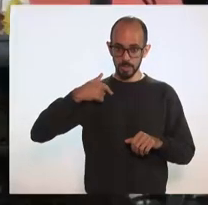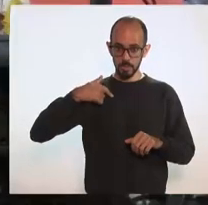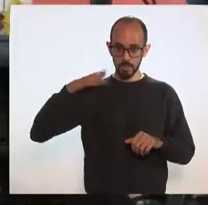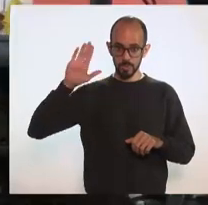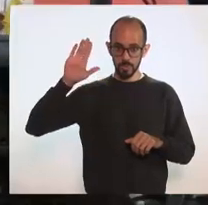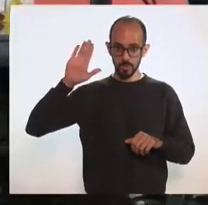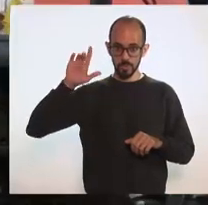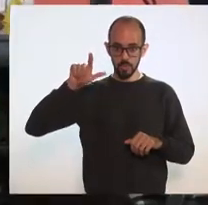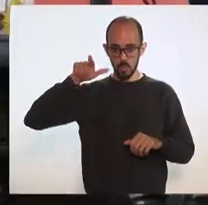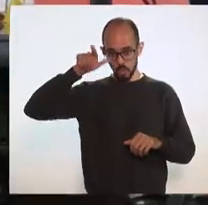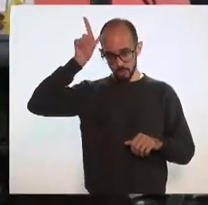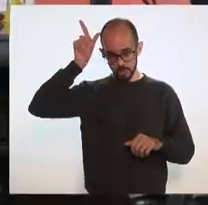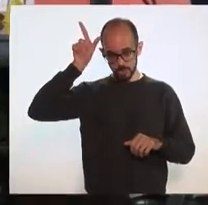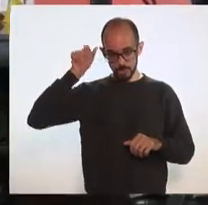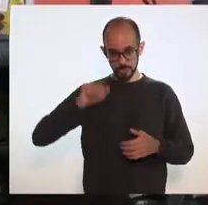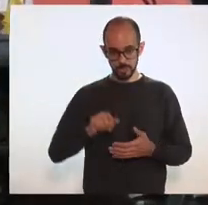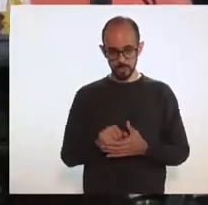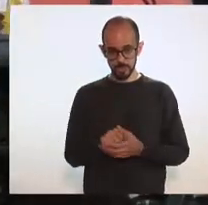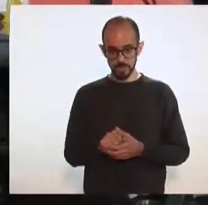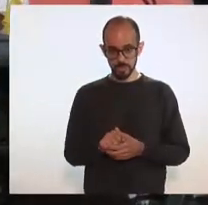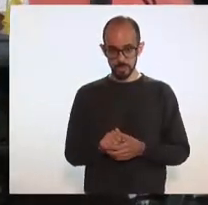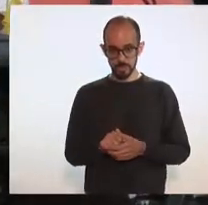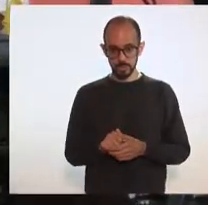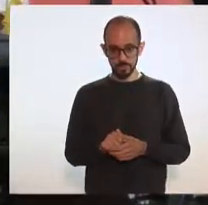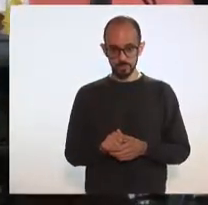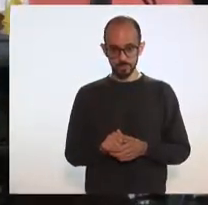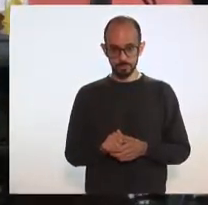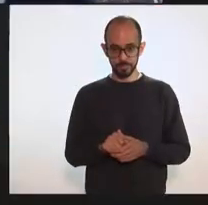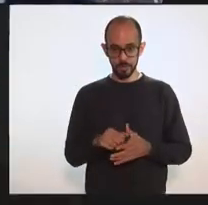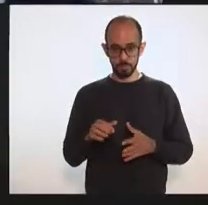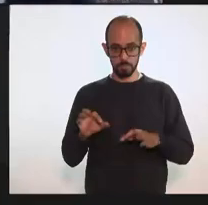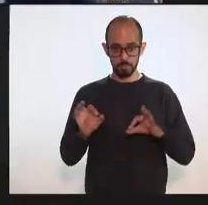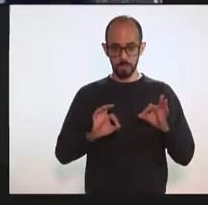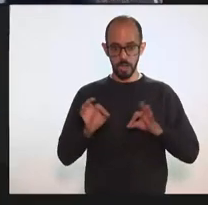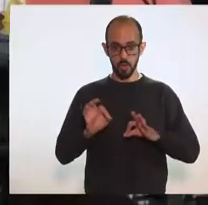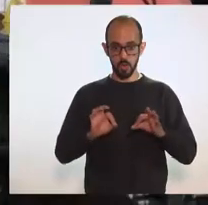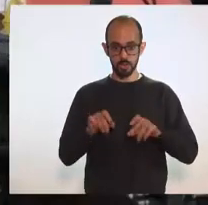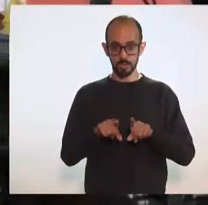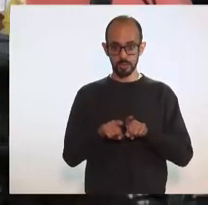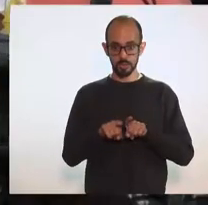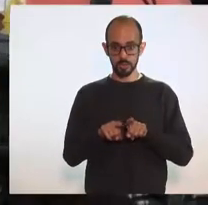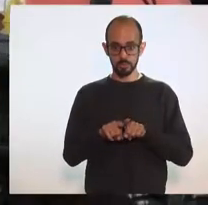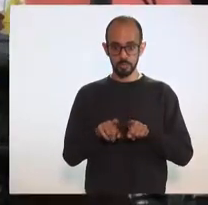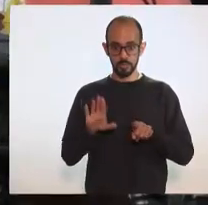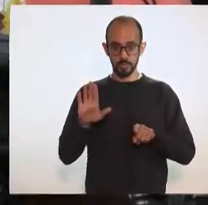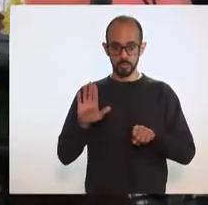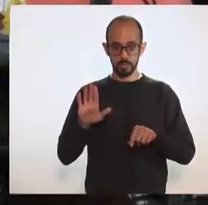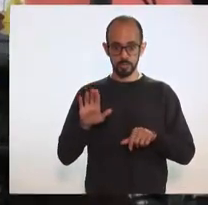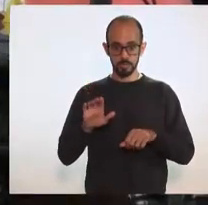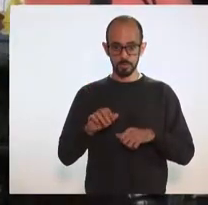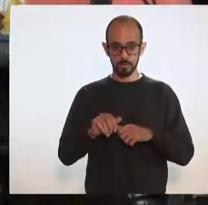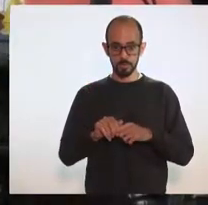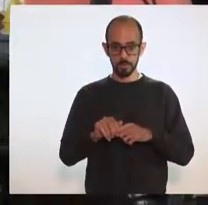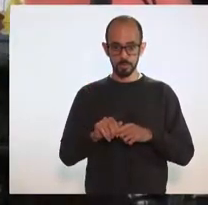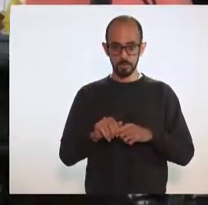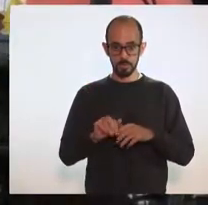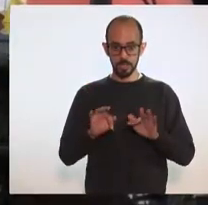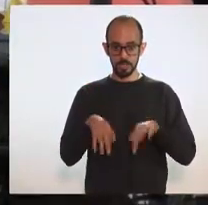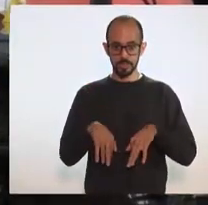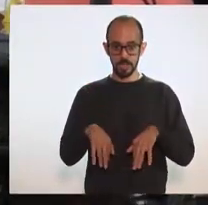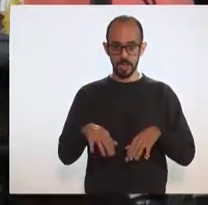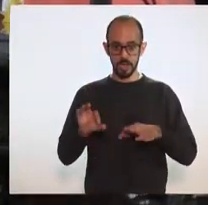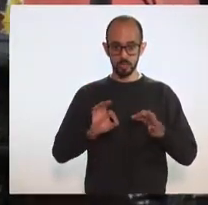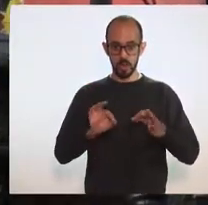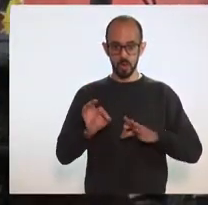na ordem por favor está encerrada a ordem do dia passa o